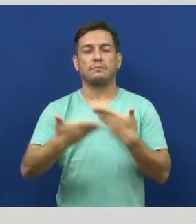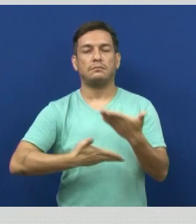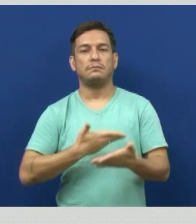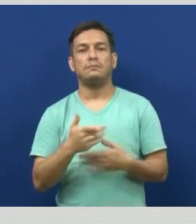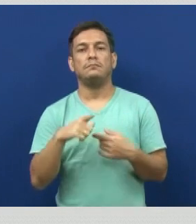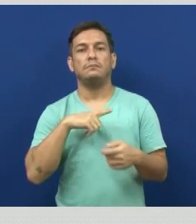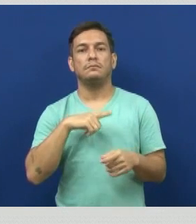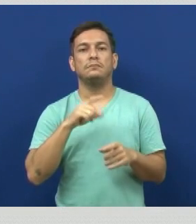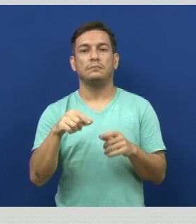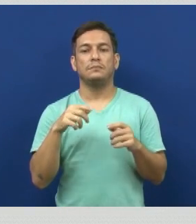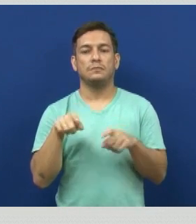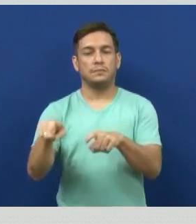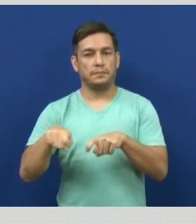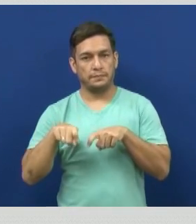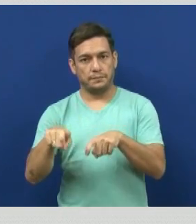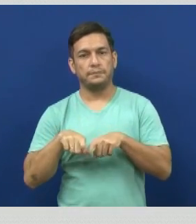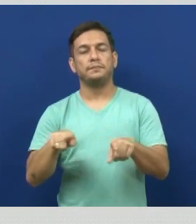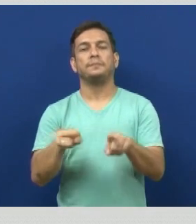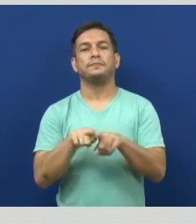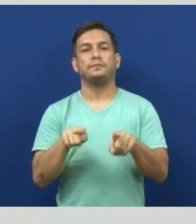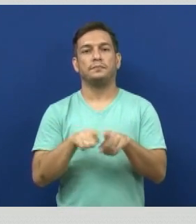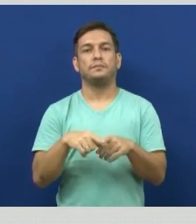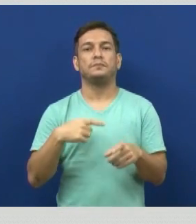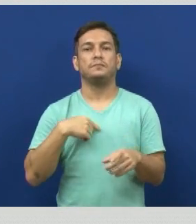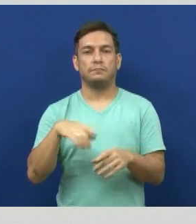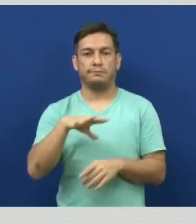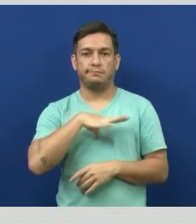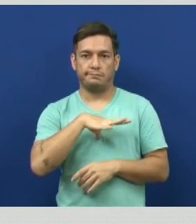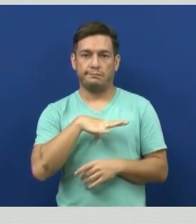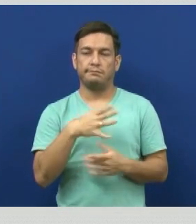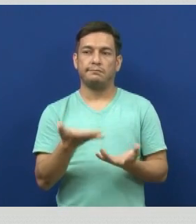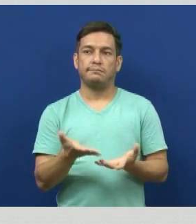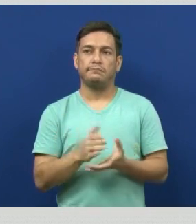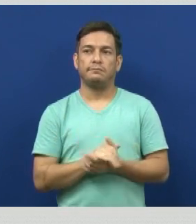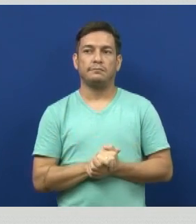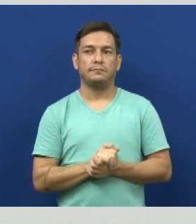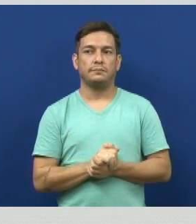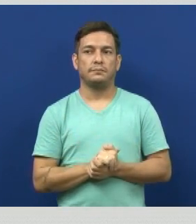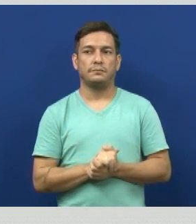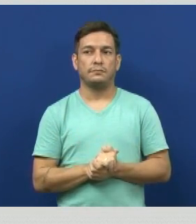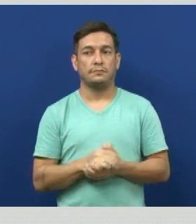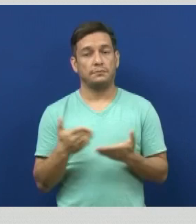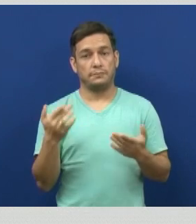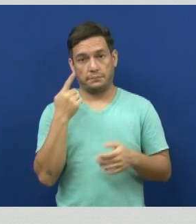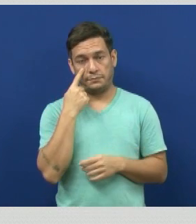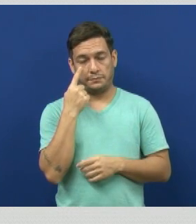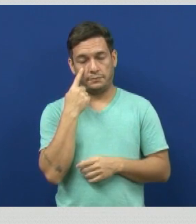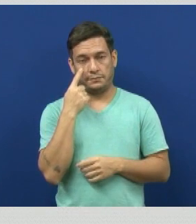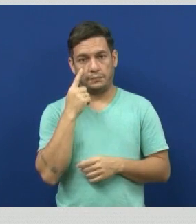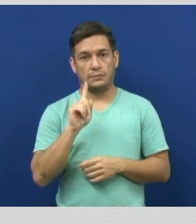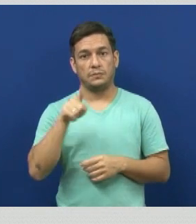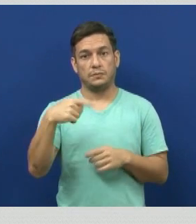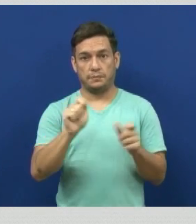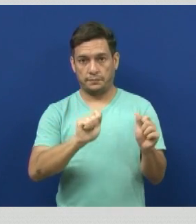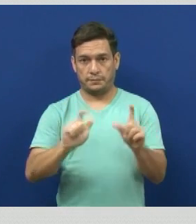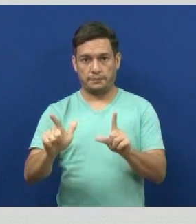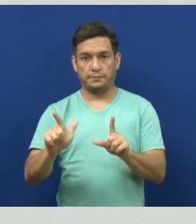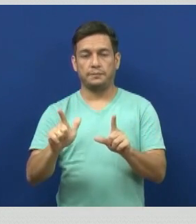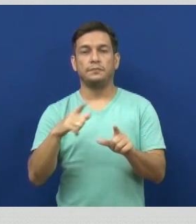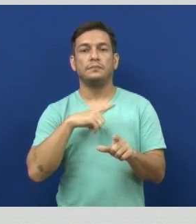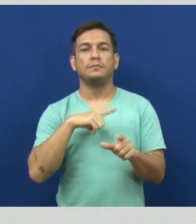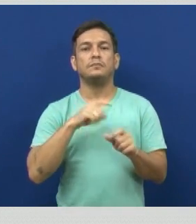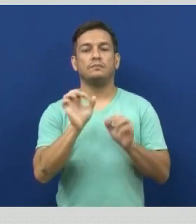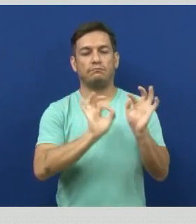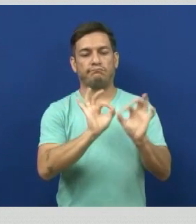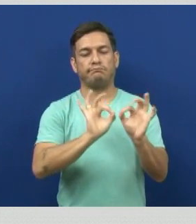envolvendo tanto o meio rural quanto o meio urbano, tá? Agora é o seguinte, no próximo slide tem